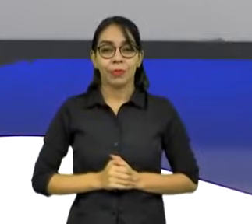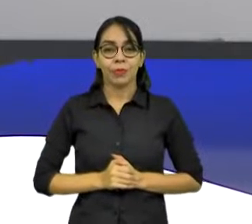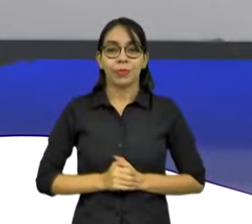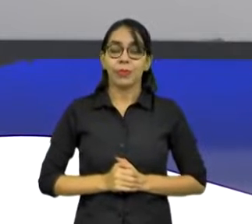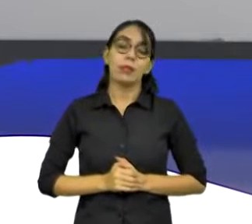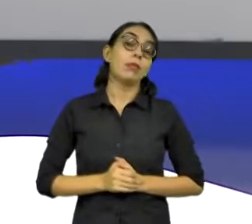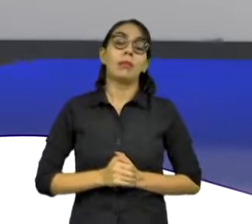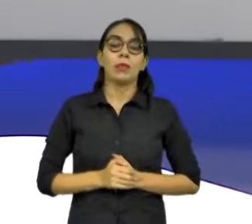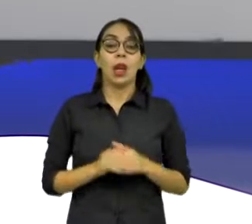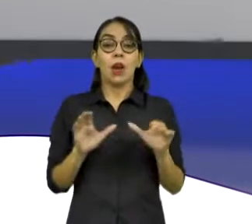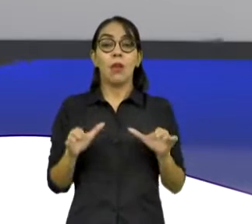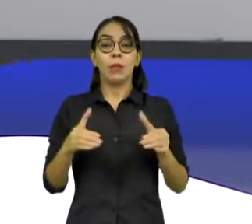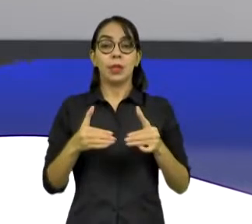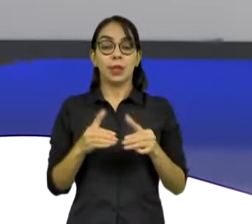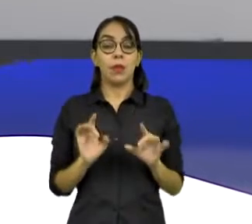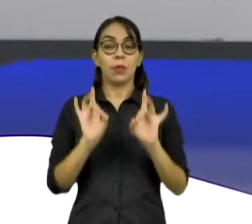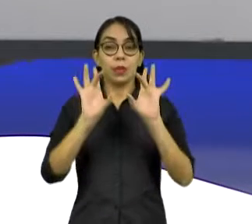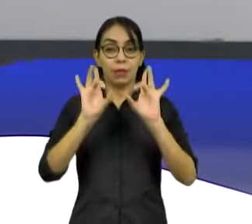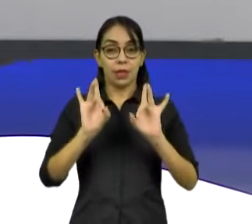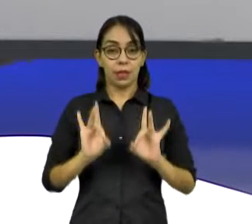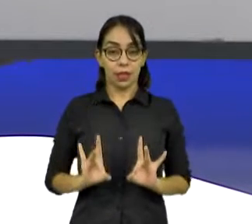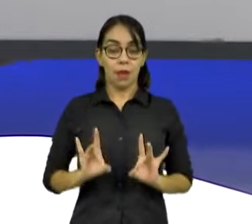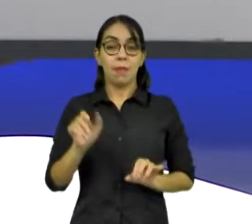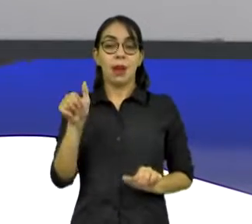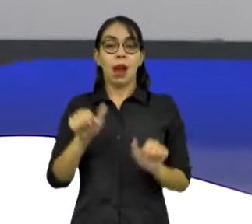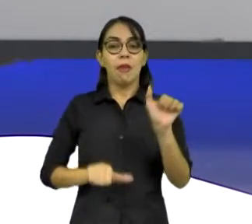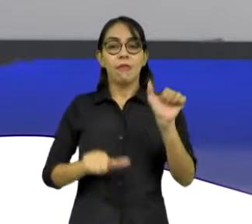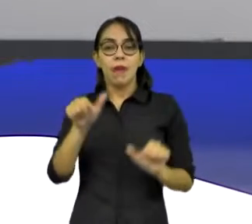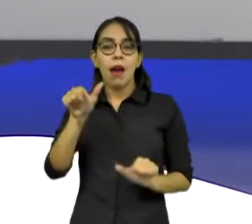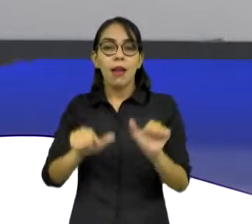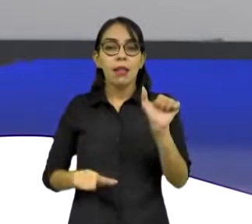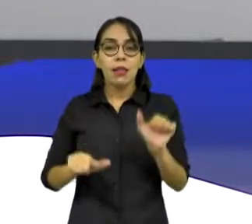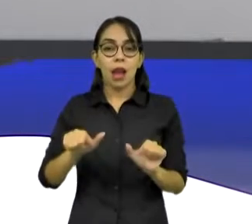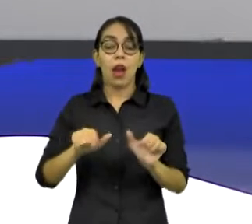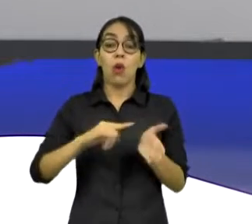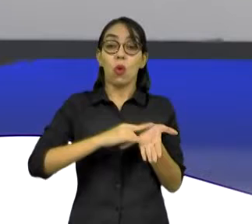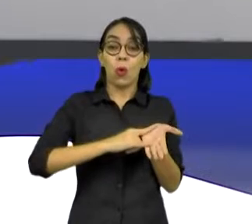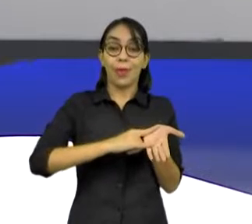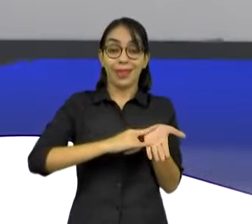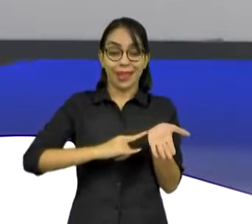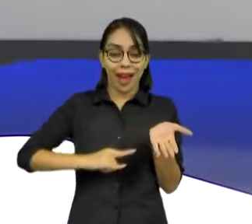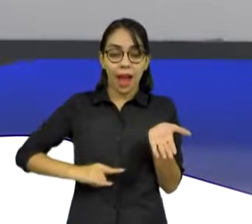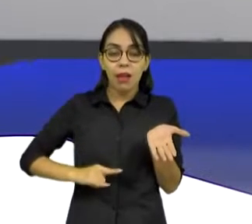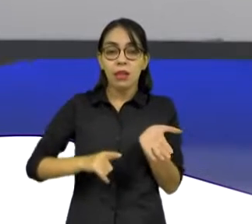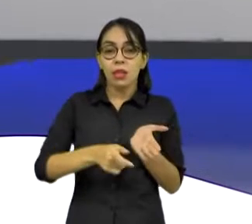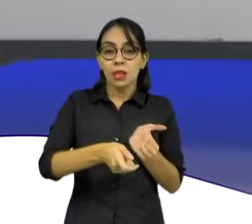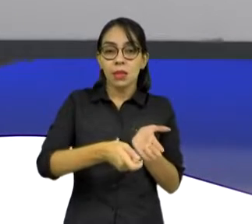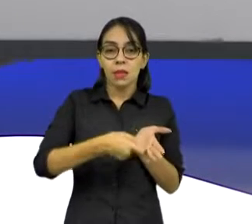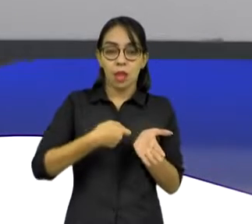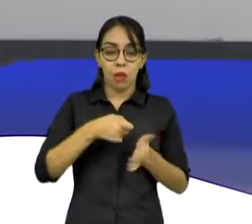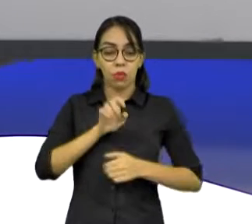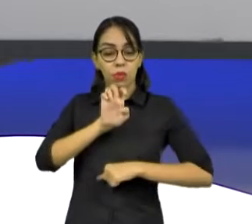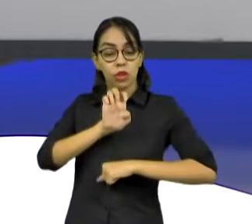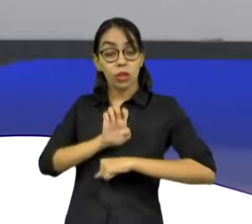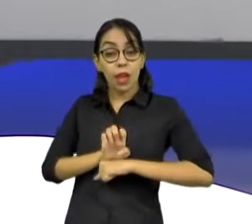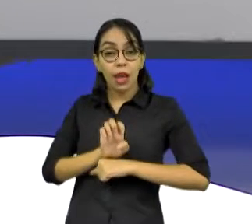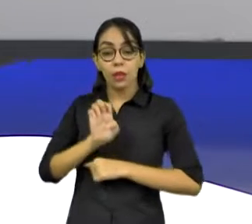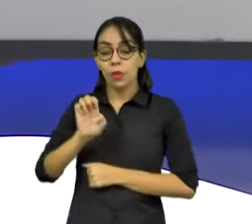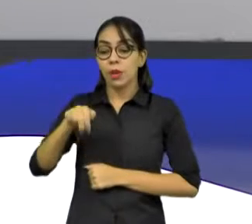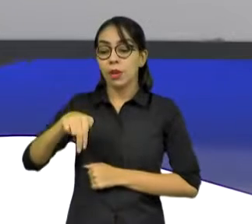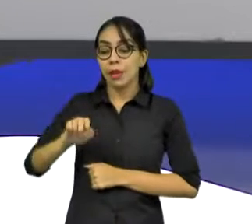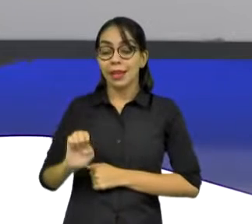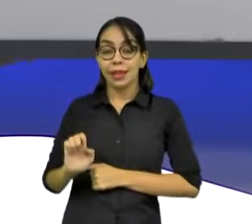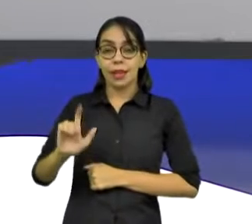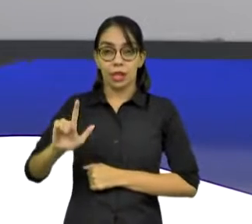A comissão especial destinada à análise do cumprimento do contrato de concessão de energia elétrica no estado pela Enel Ceará se reuniu